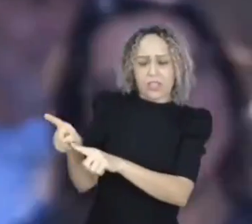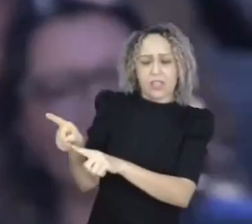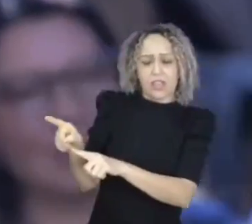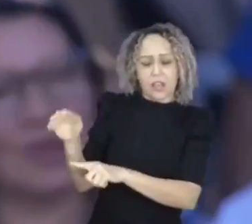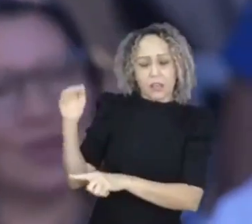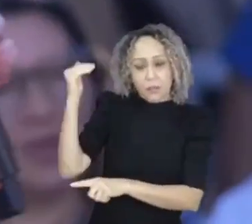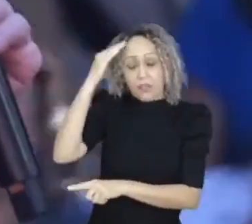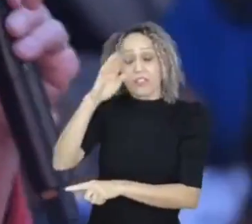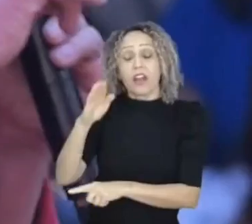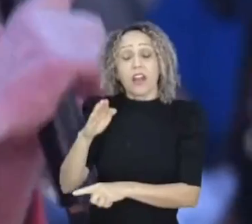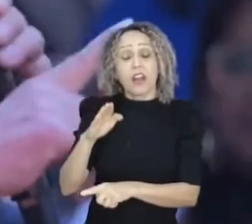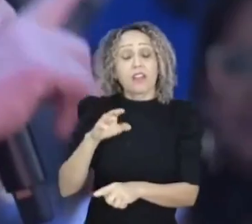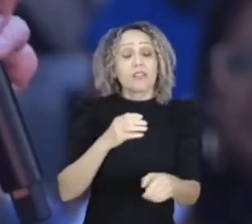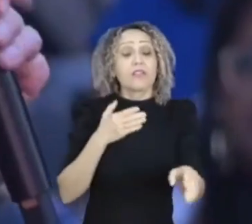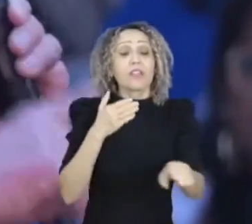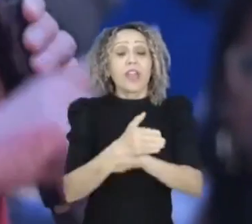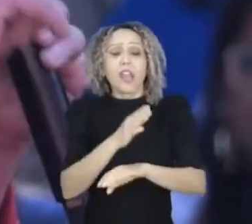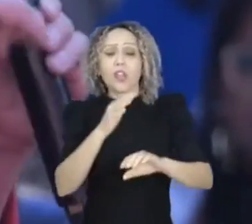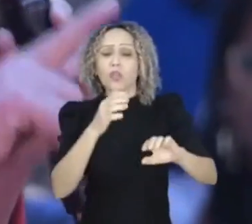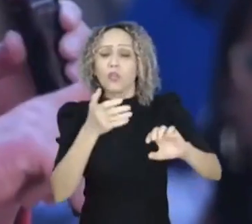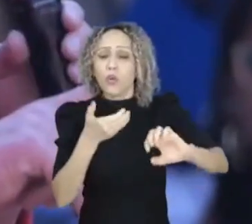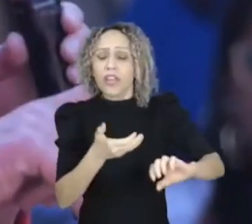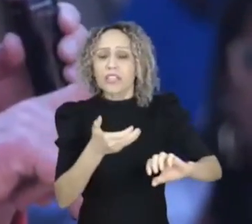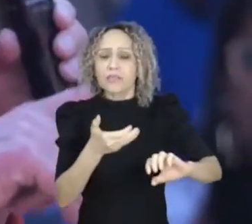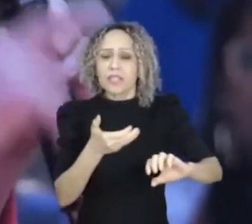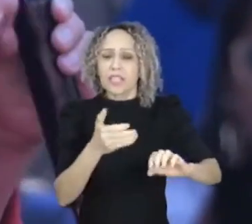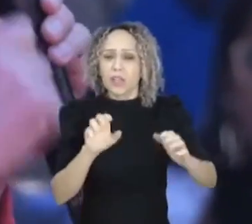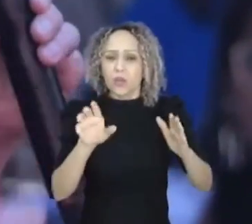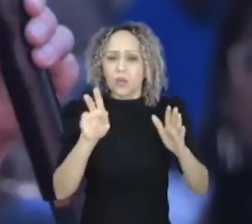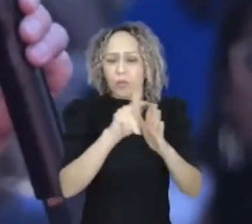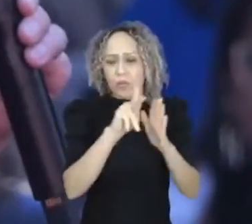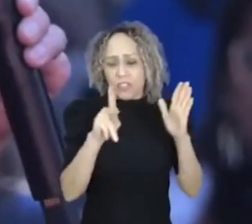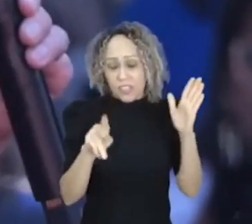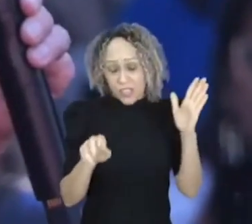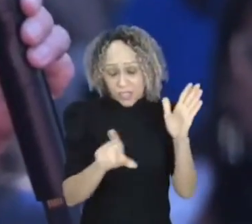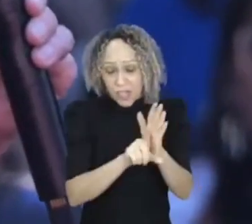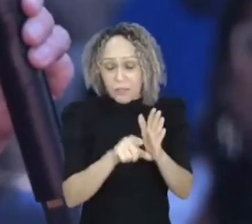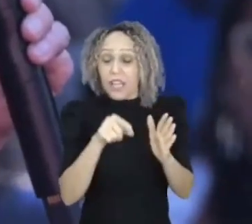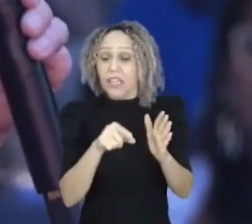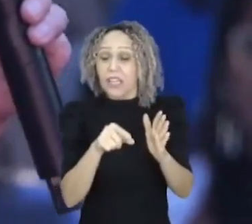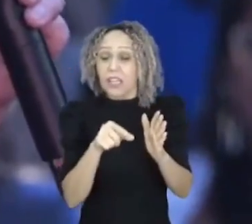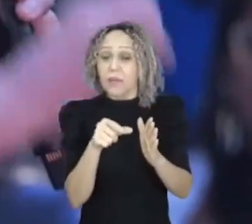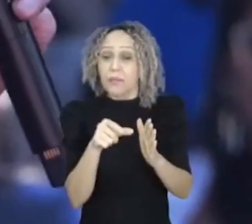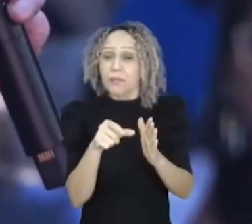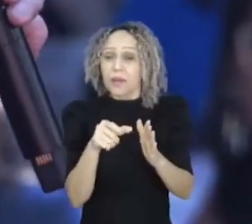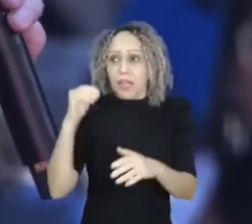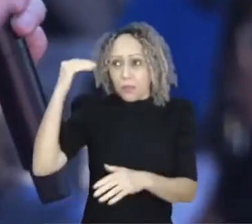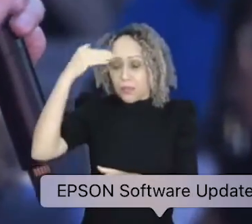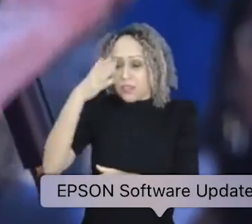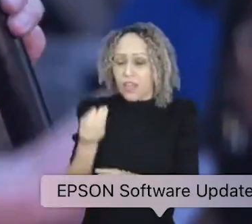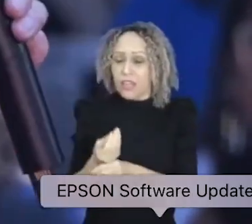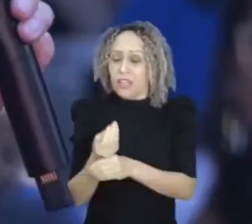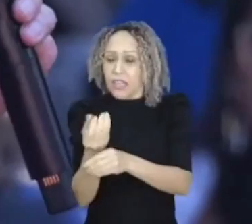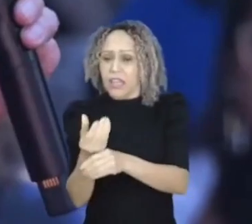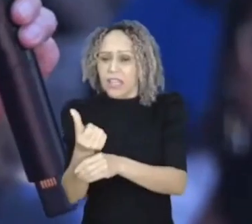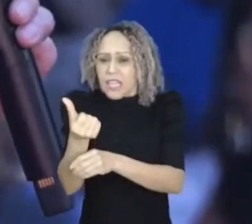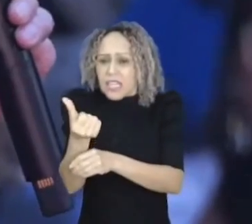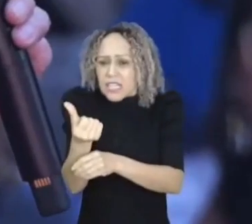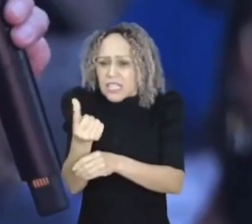fosse doado R$ 600 para as pessoas no auxílio emergencial. O governo queria